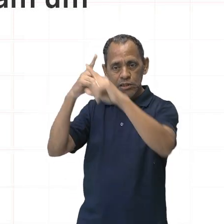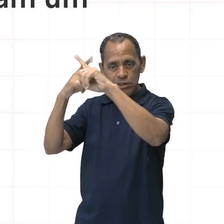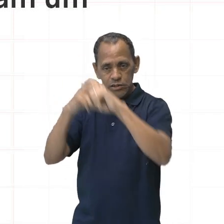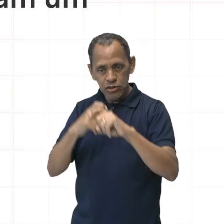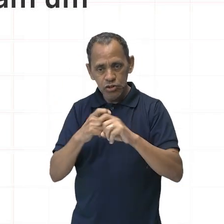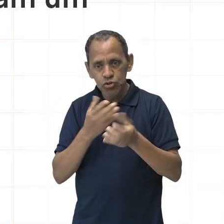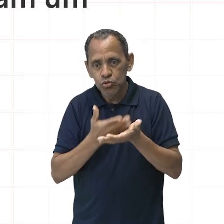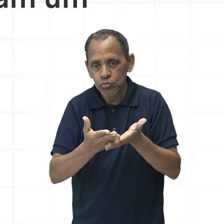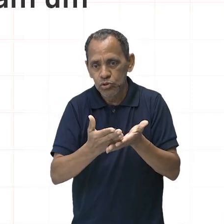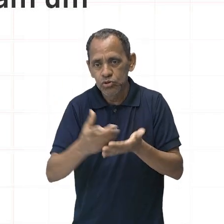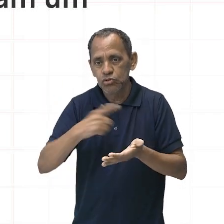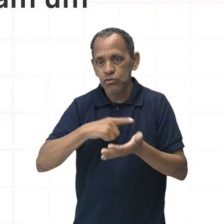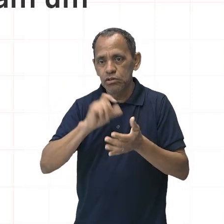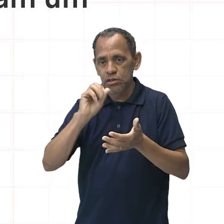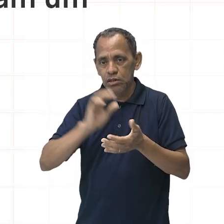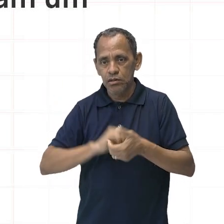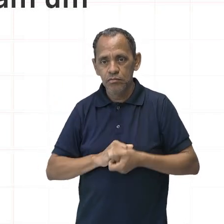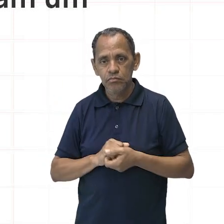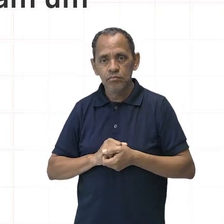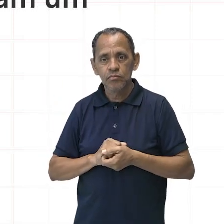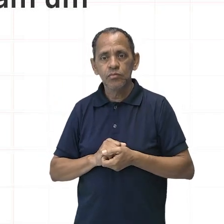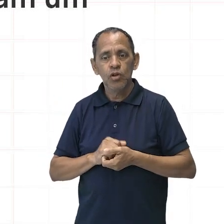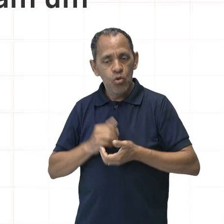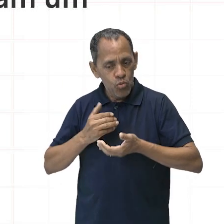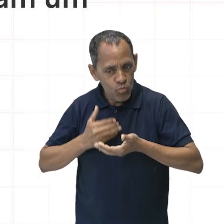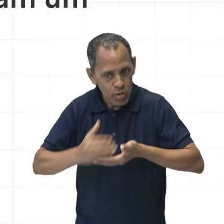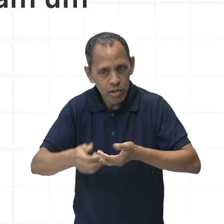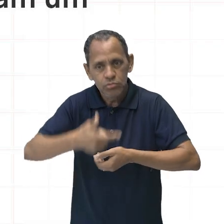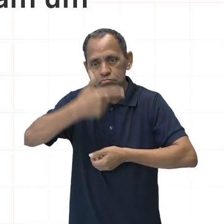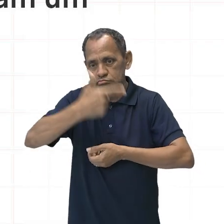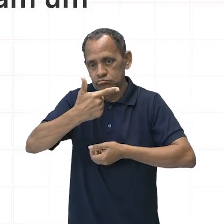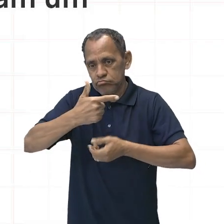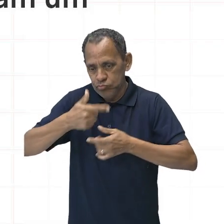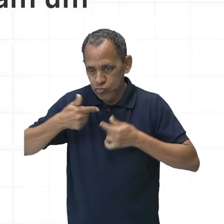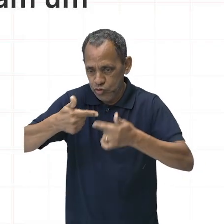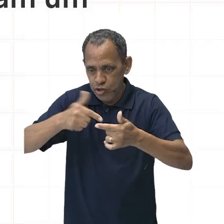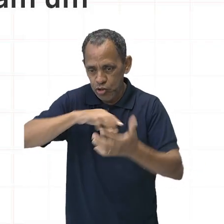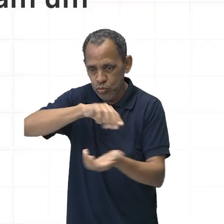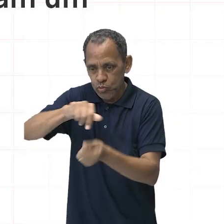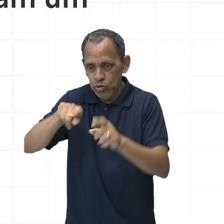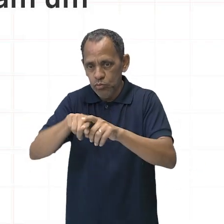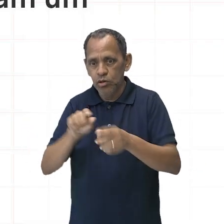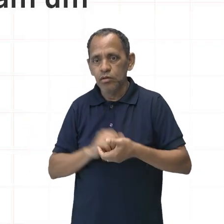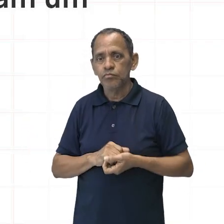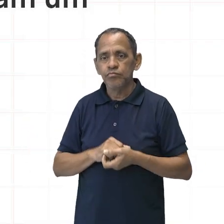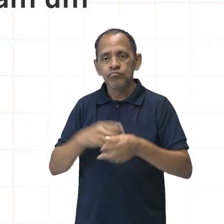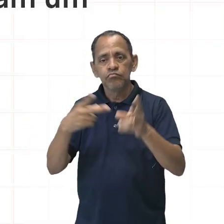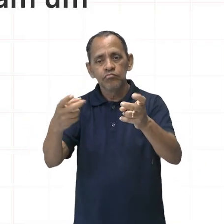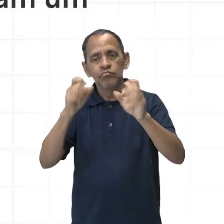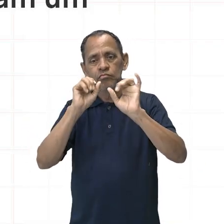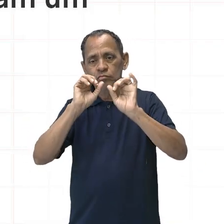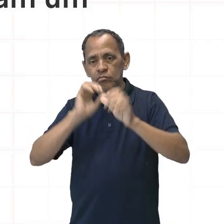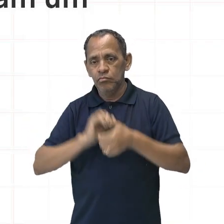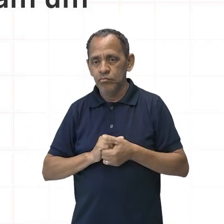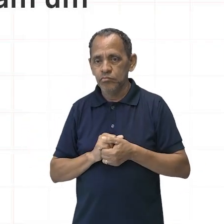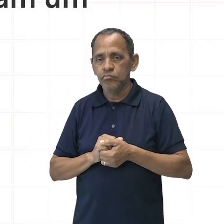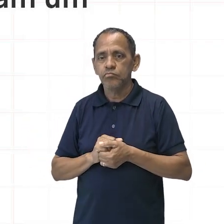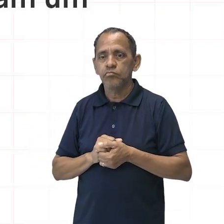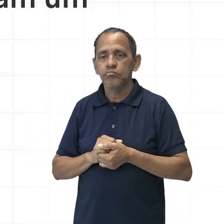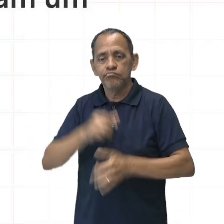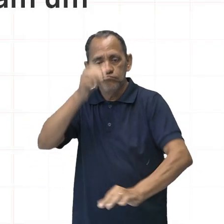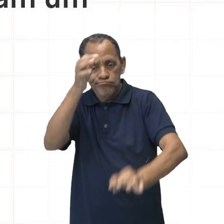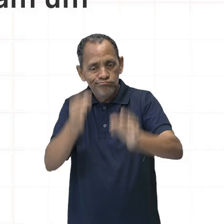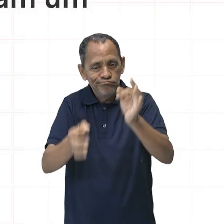né, para que houvesse a eclosão da Segunda Guerra Mundial, certo? Com a percepção da